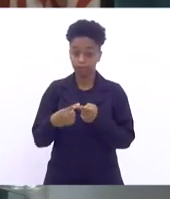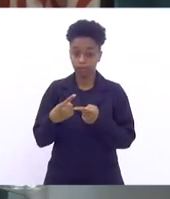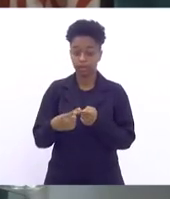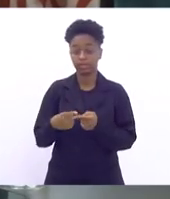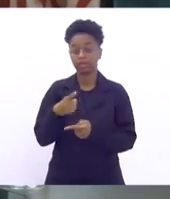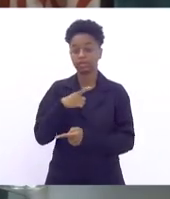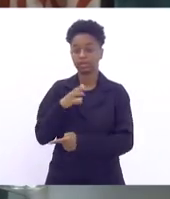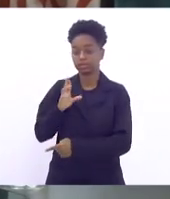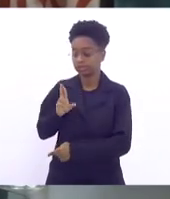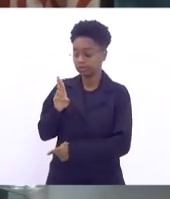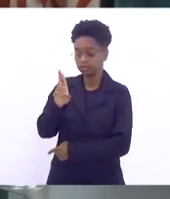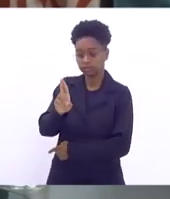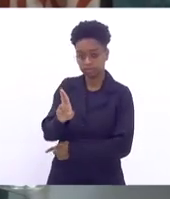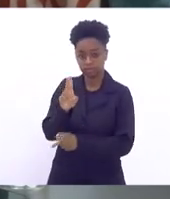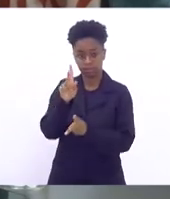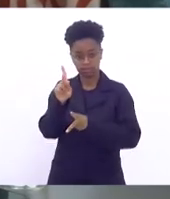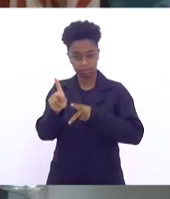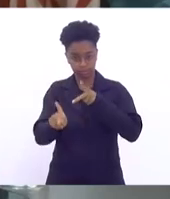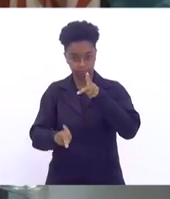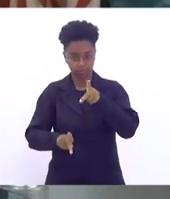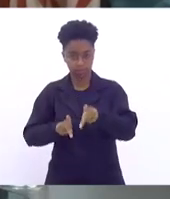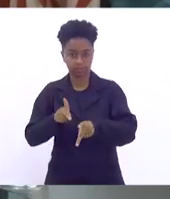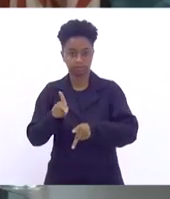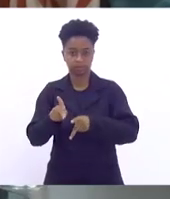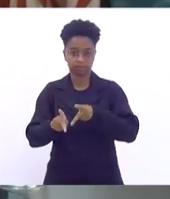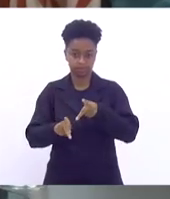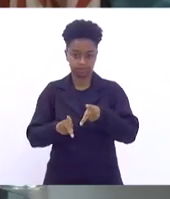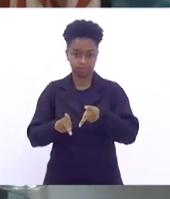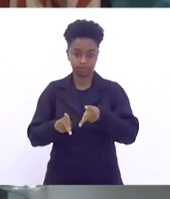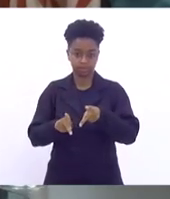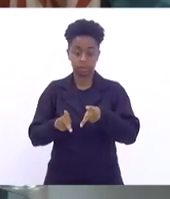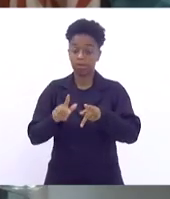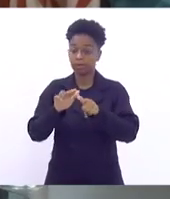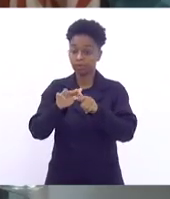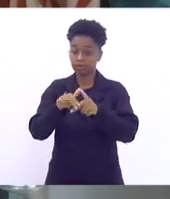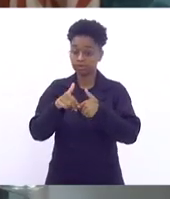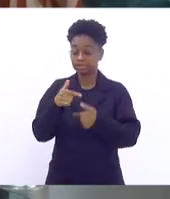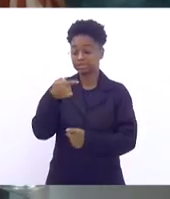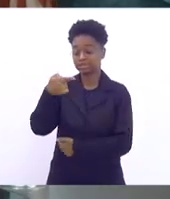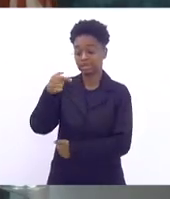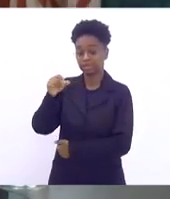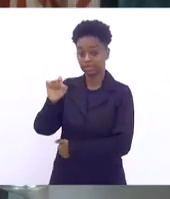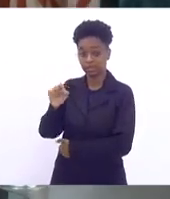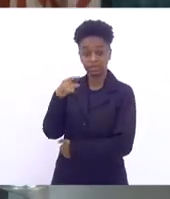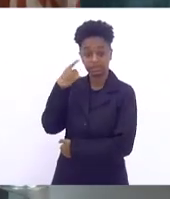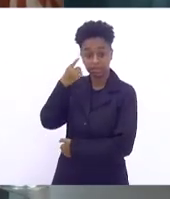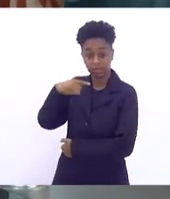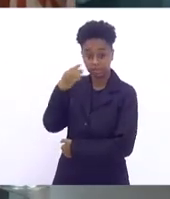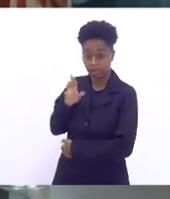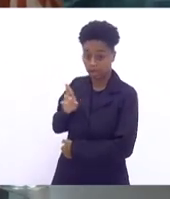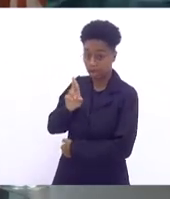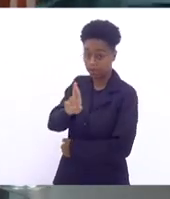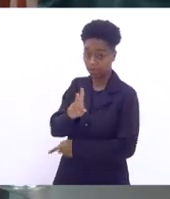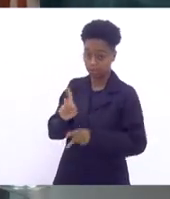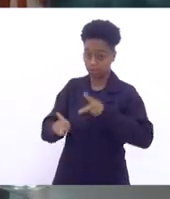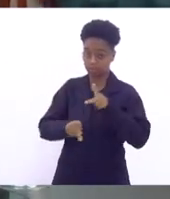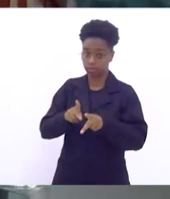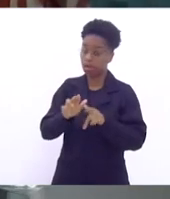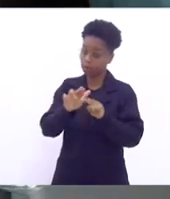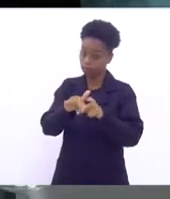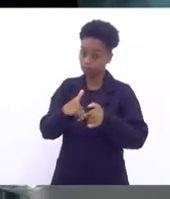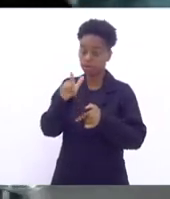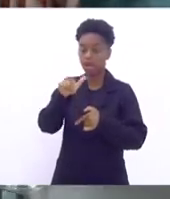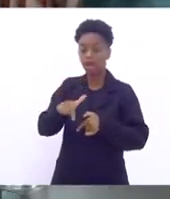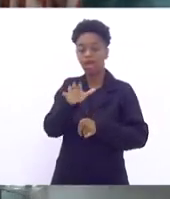representação popular dada pelos 70 deputados então é um órgão colegiado então